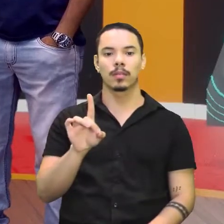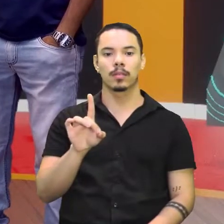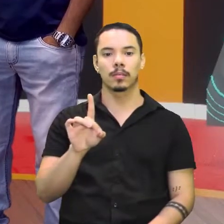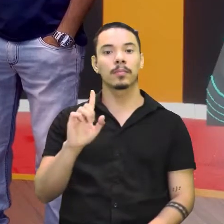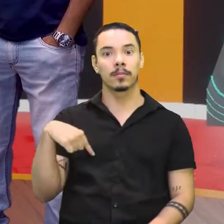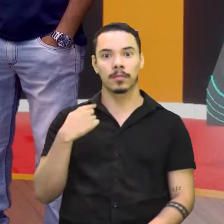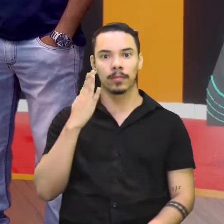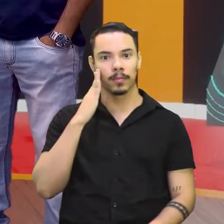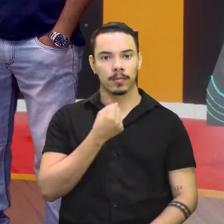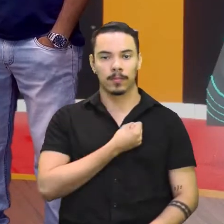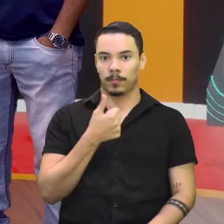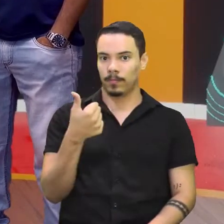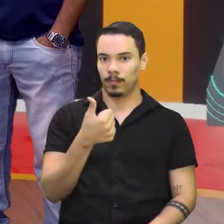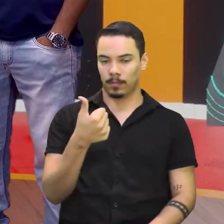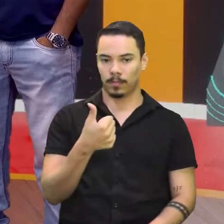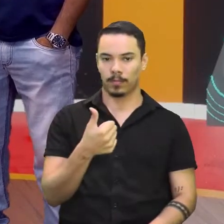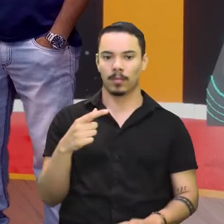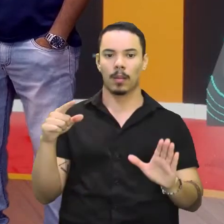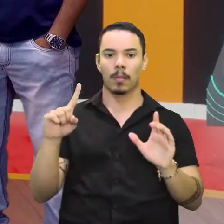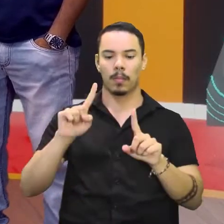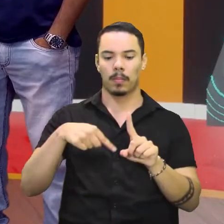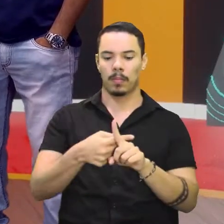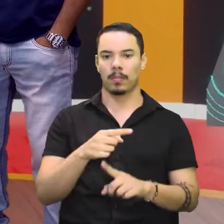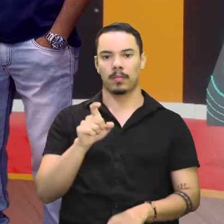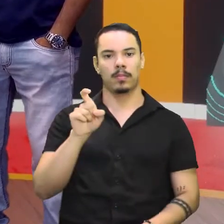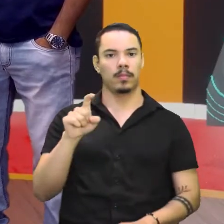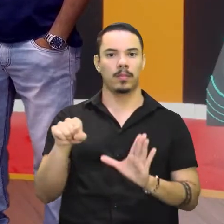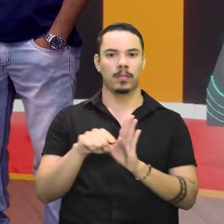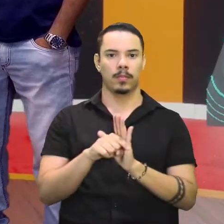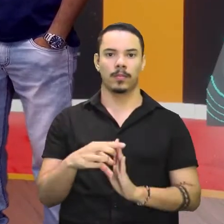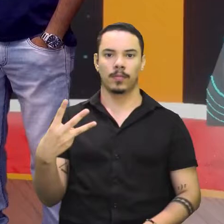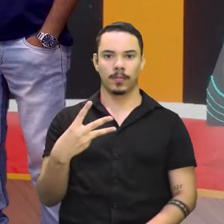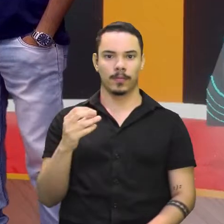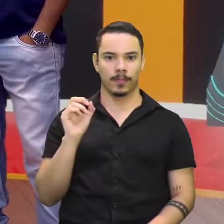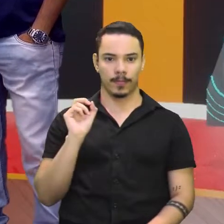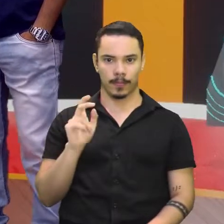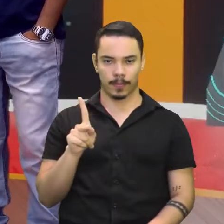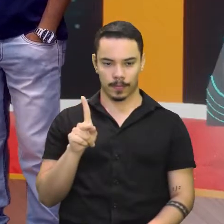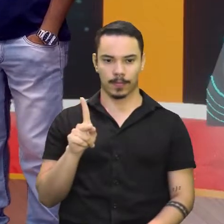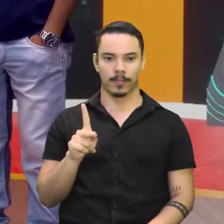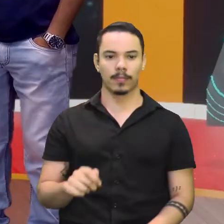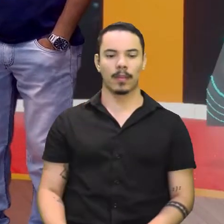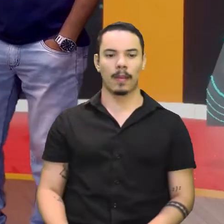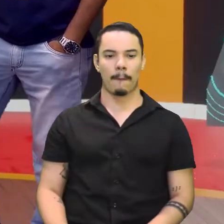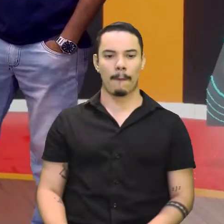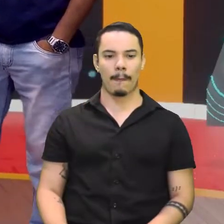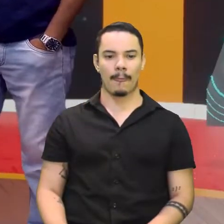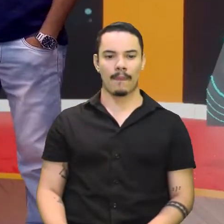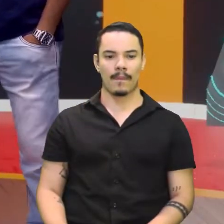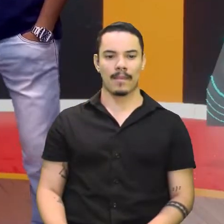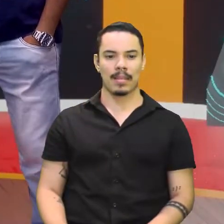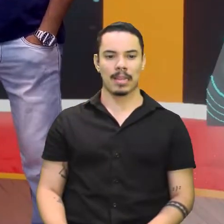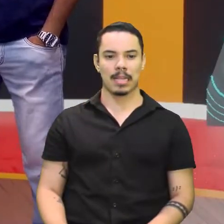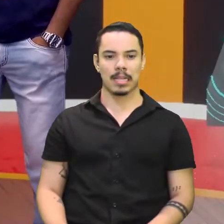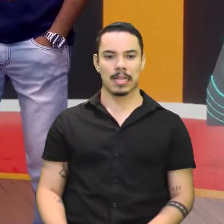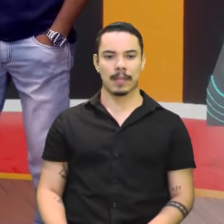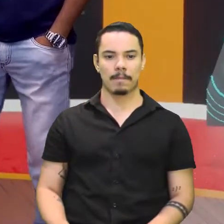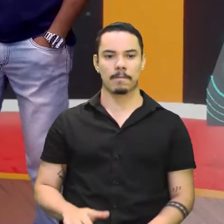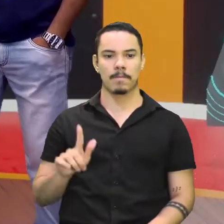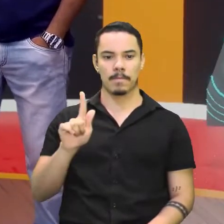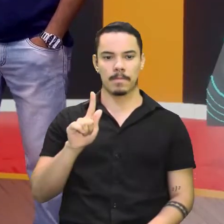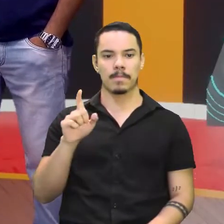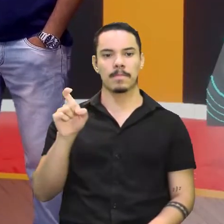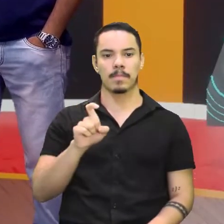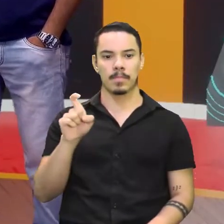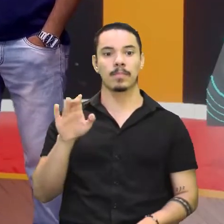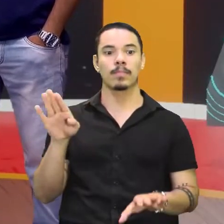Então, mais x menos 3. Pronto. Beleza. Aí, agora o G de x vai ficar 2x na quarta, vai ter que ficar a